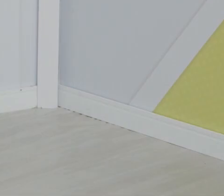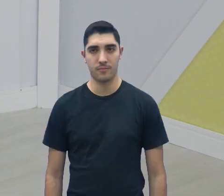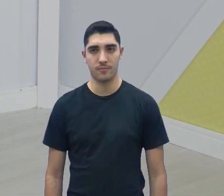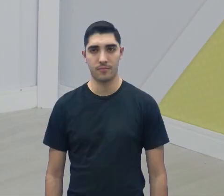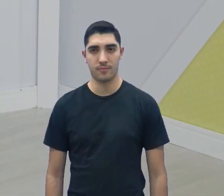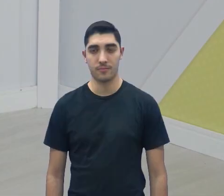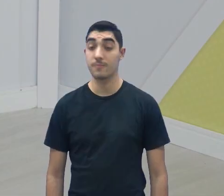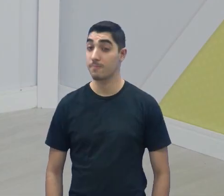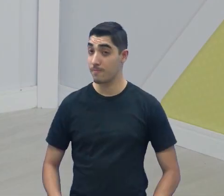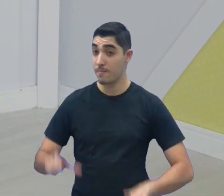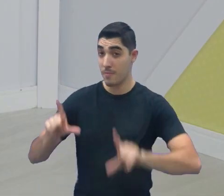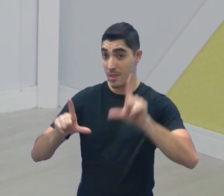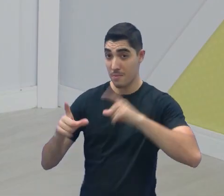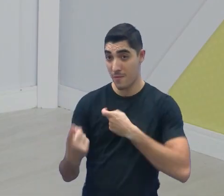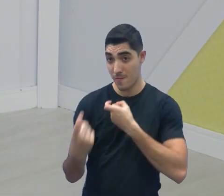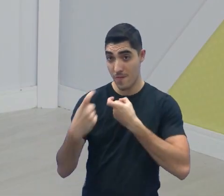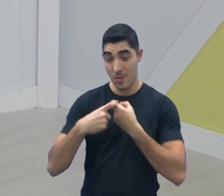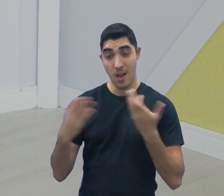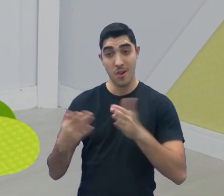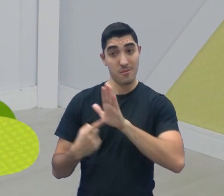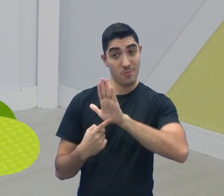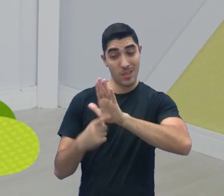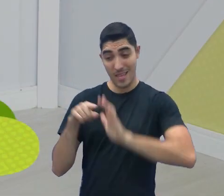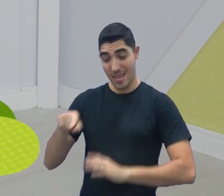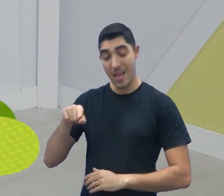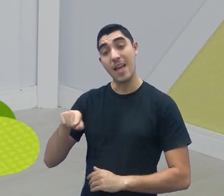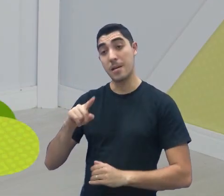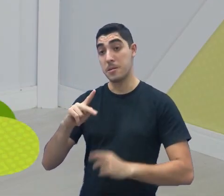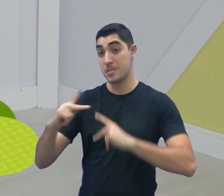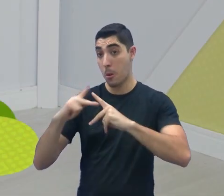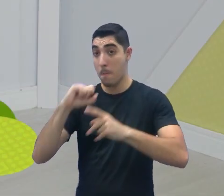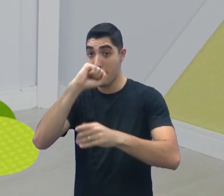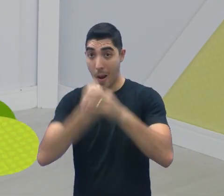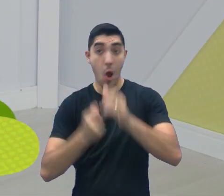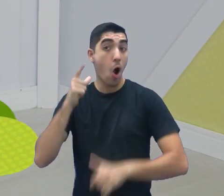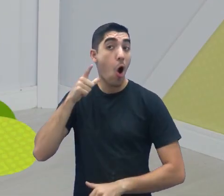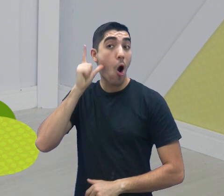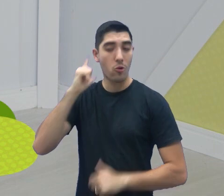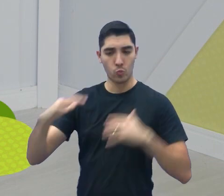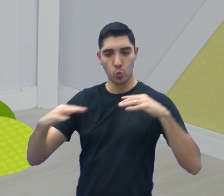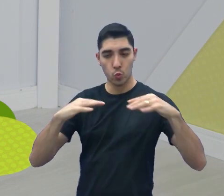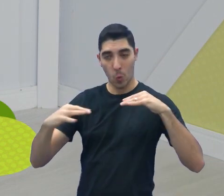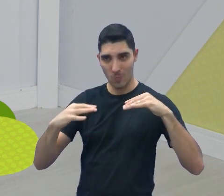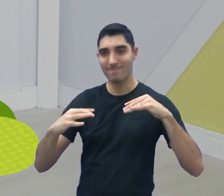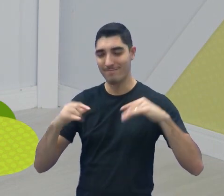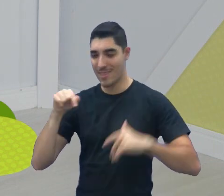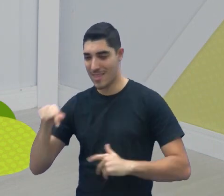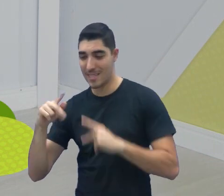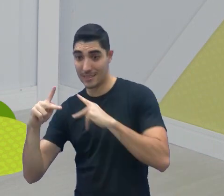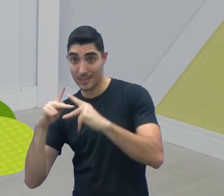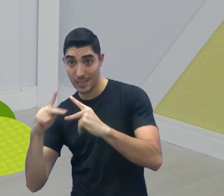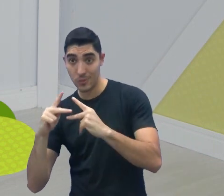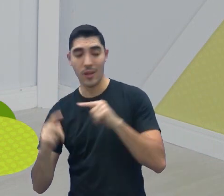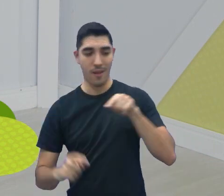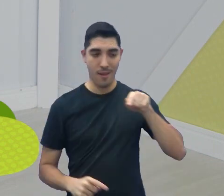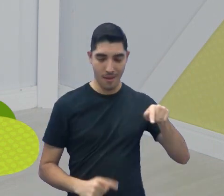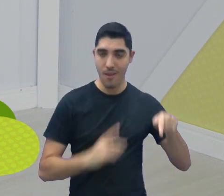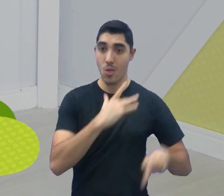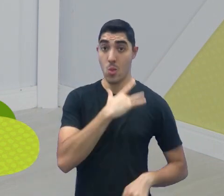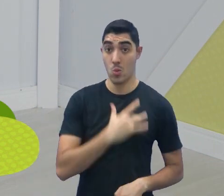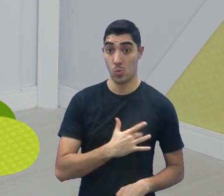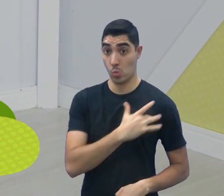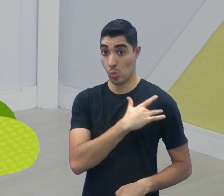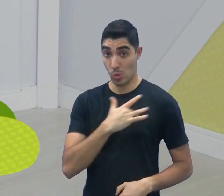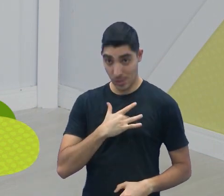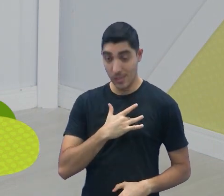Muito bem, de volta com a Hora do Esporte falando de basquete. Ontem o São José Basquetebol entrou em quadra pela segunda das 3 partidas